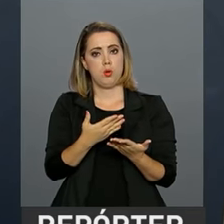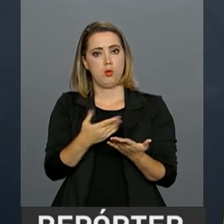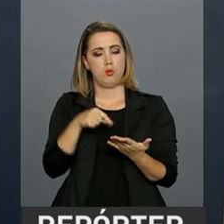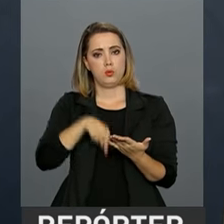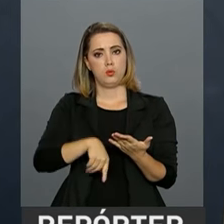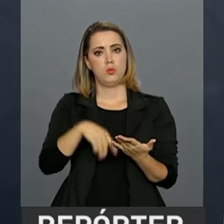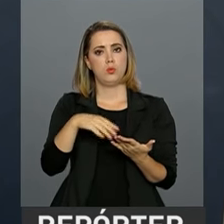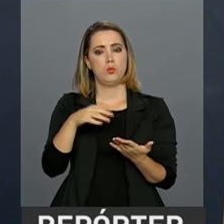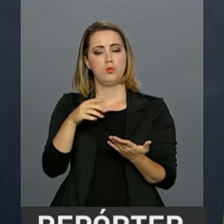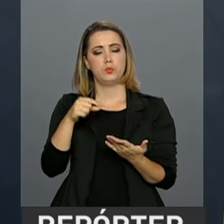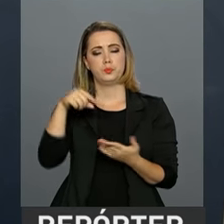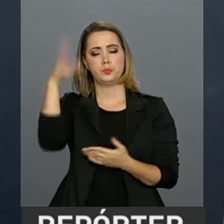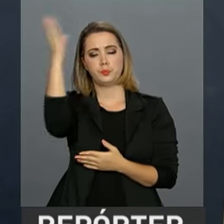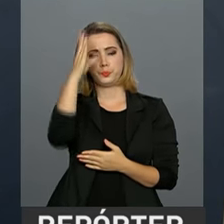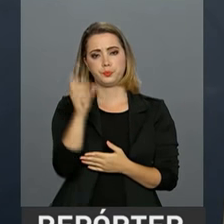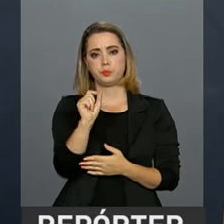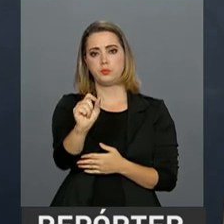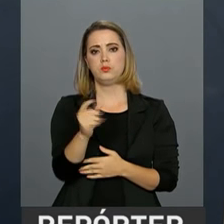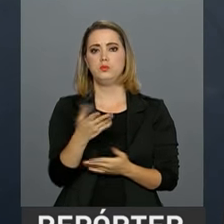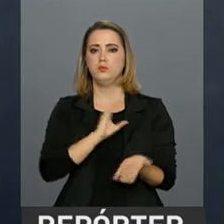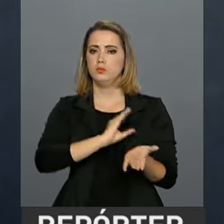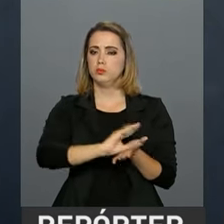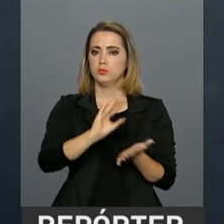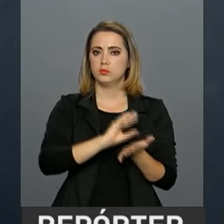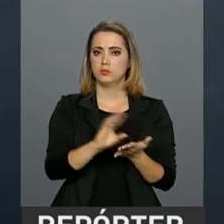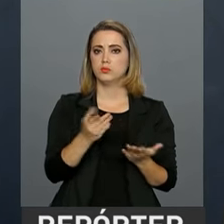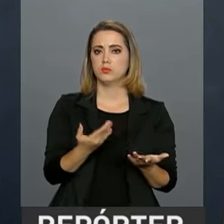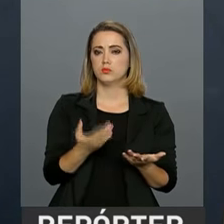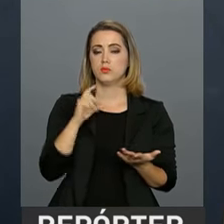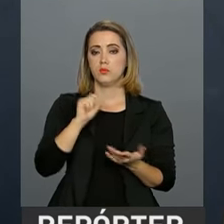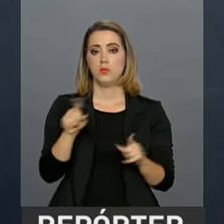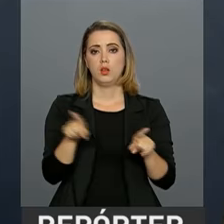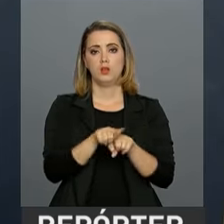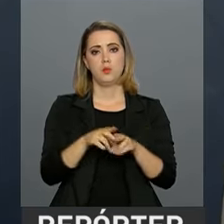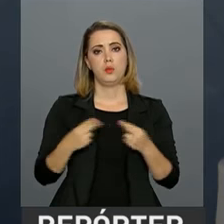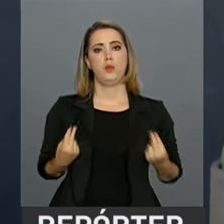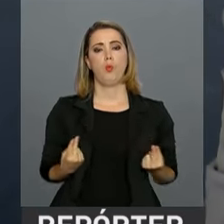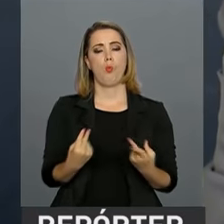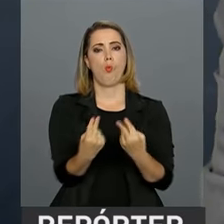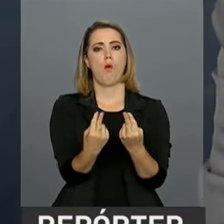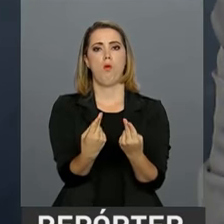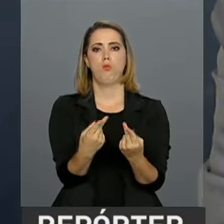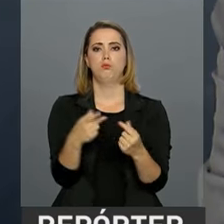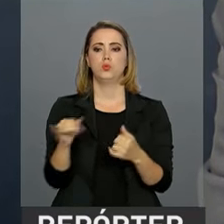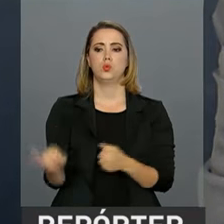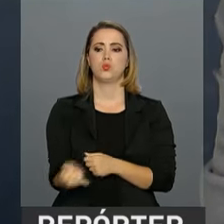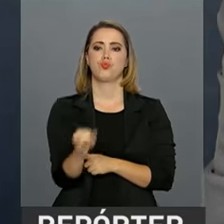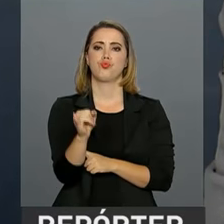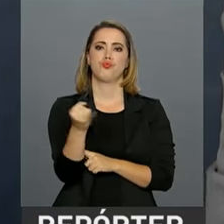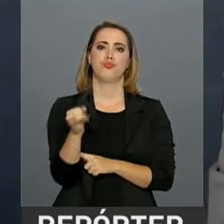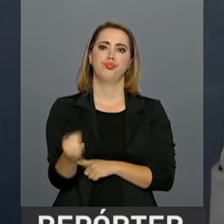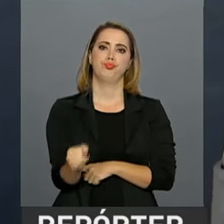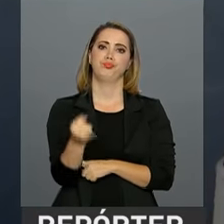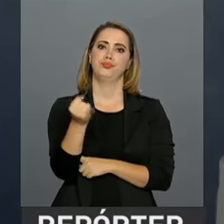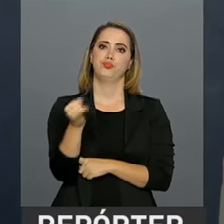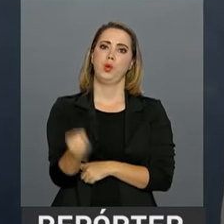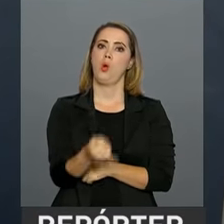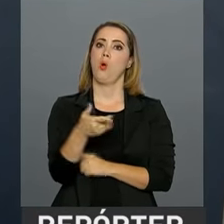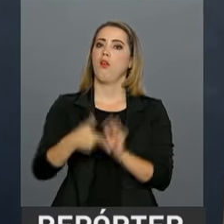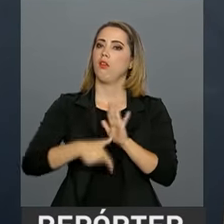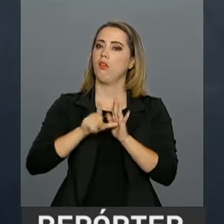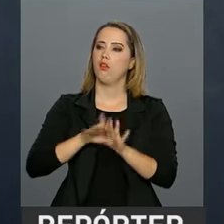àqueles que querem investir no país. E, de igual maneira, a questão dos juros, que estavam ali paralisados num patamar